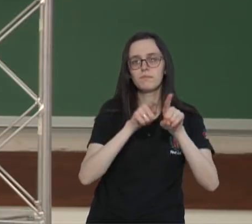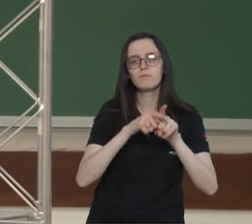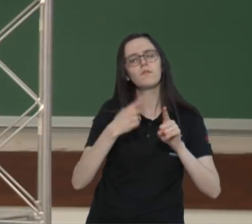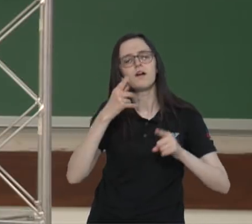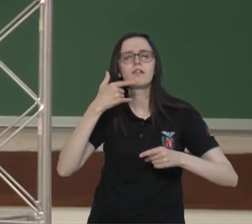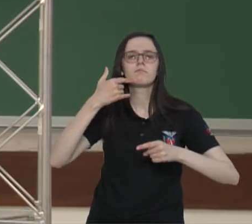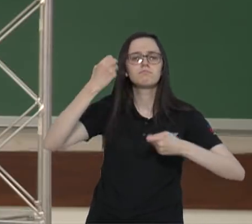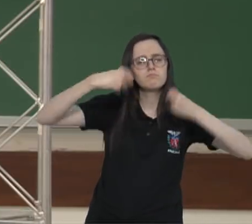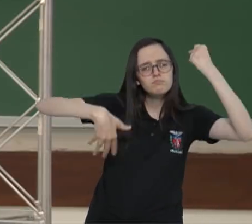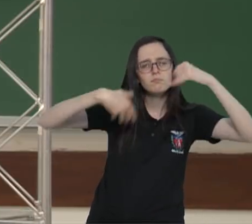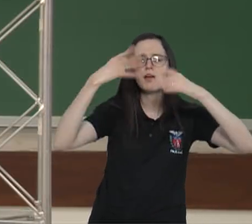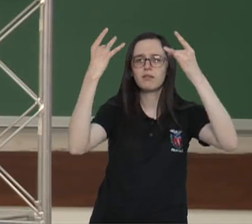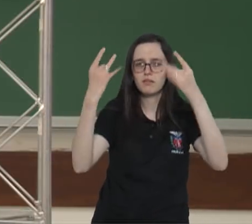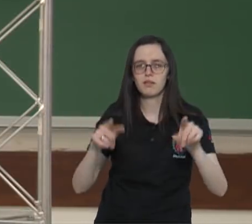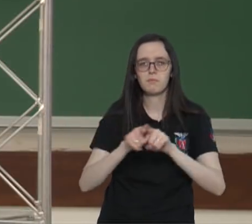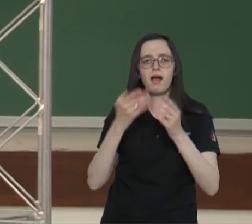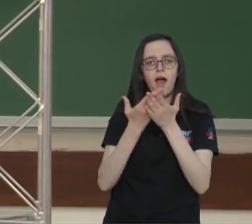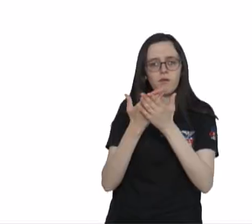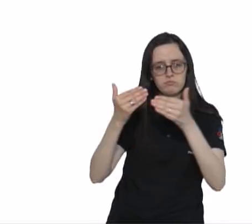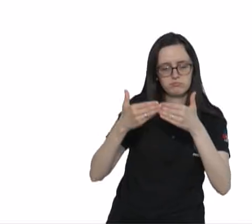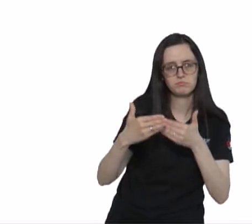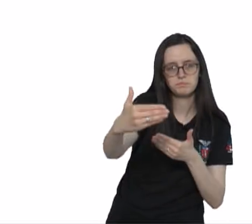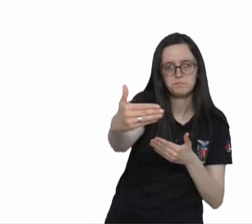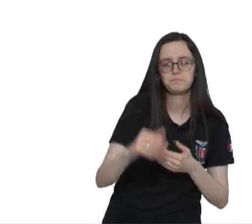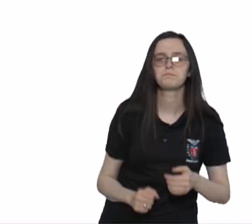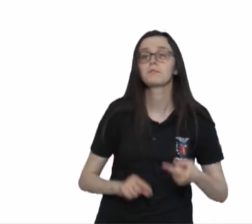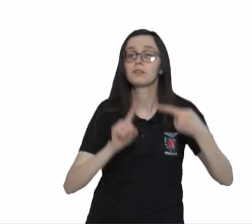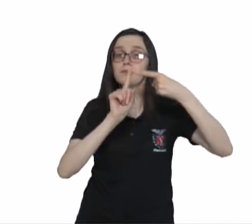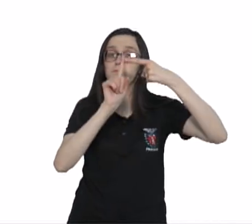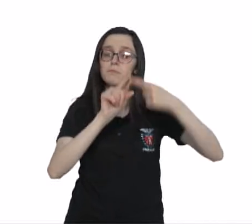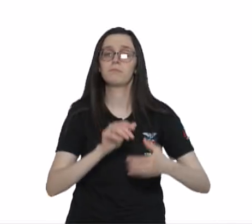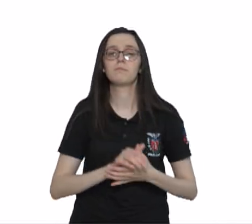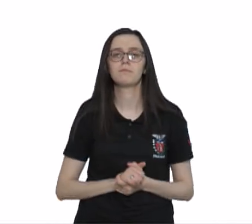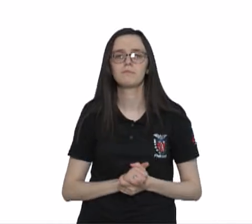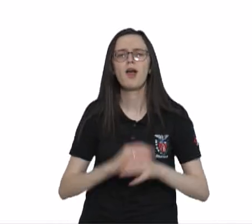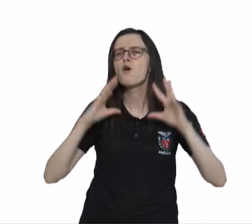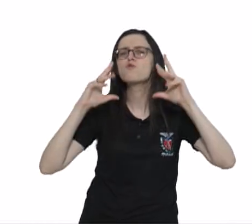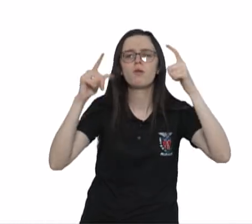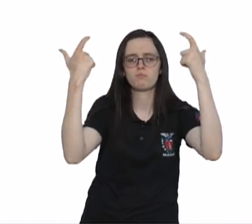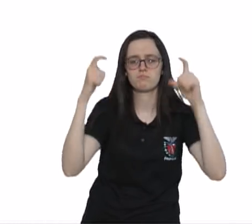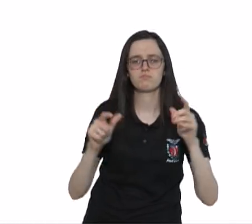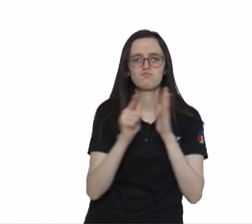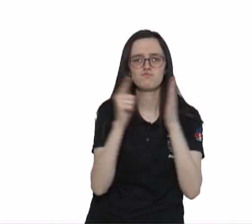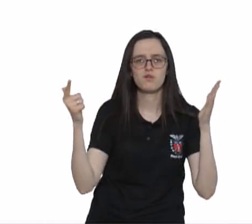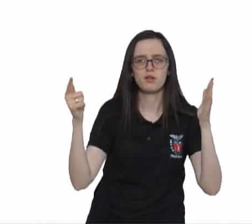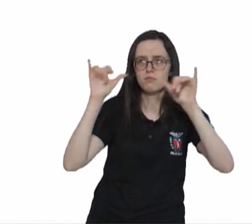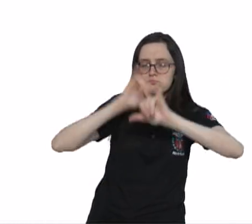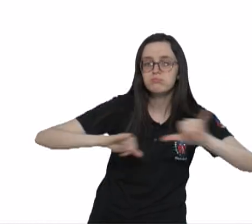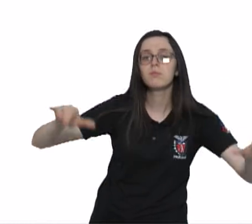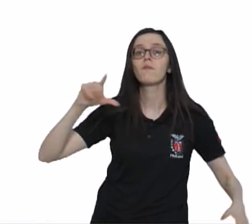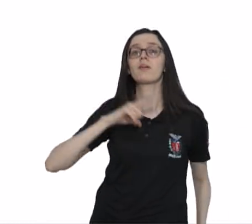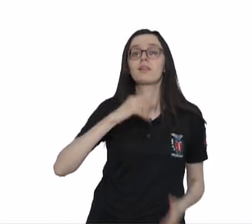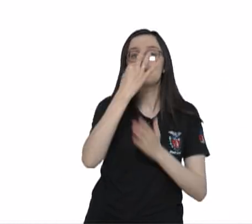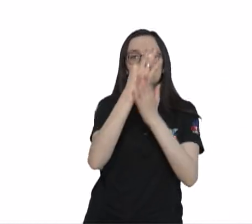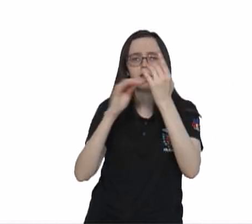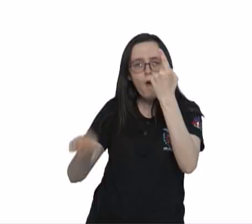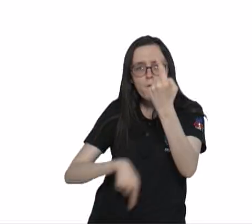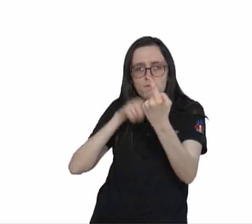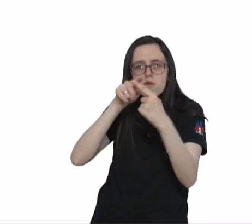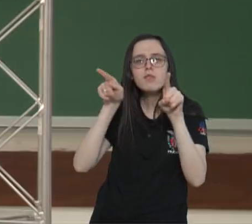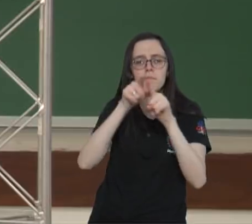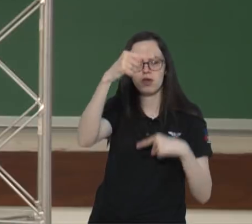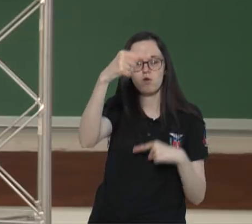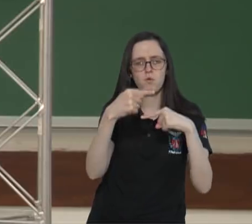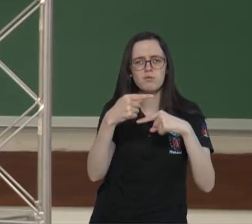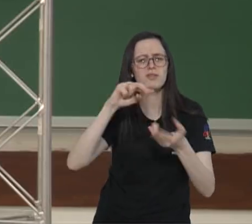falando um pouco mais conforme a aula. Primeiro, todo classificado tem um texto objetivo e curto. O